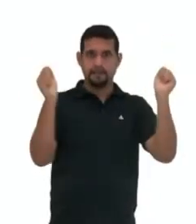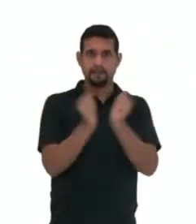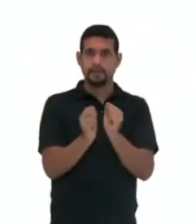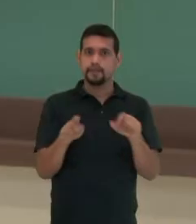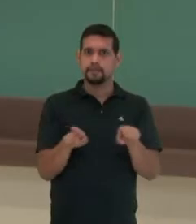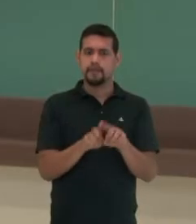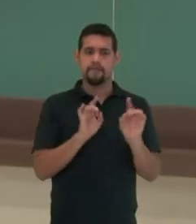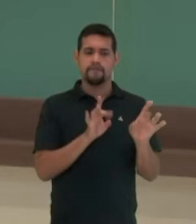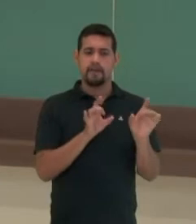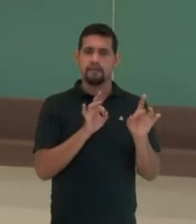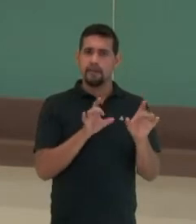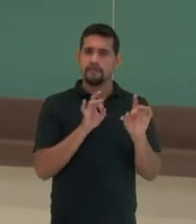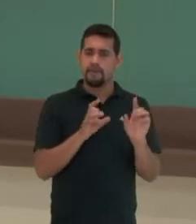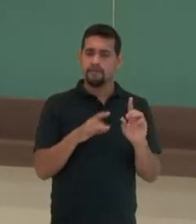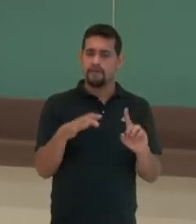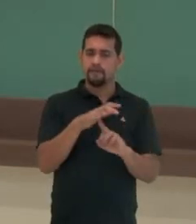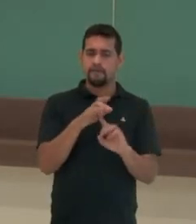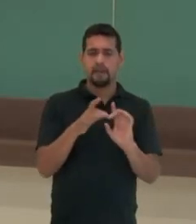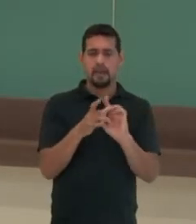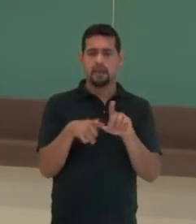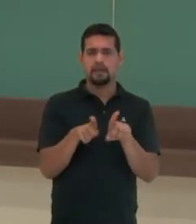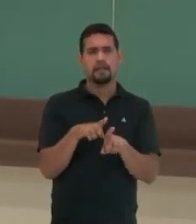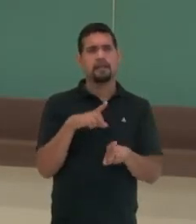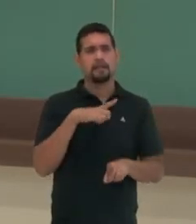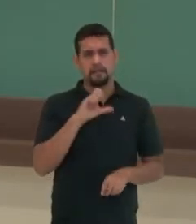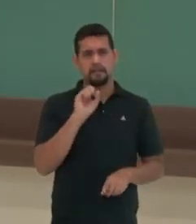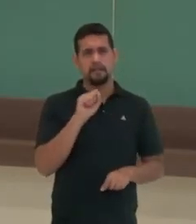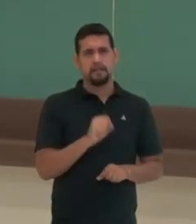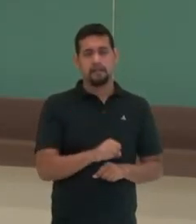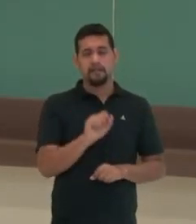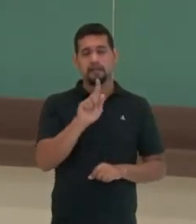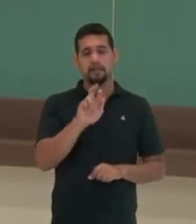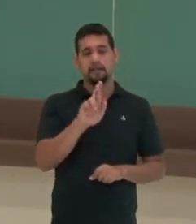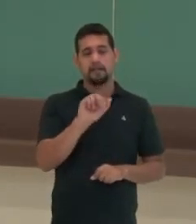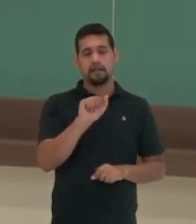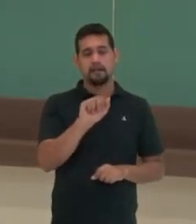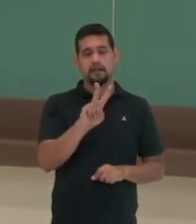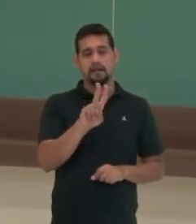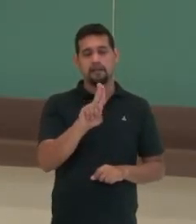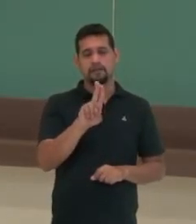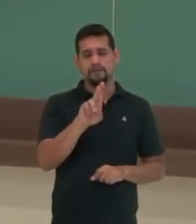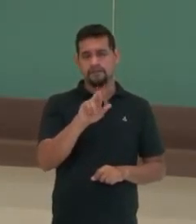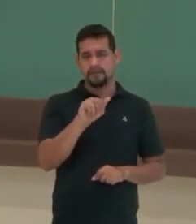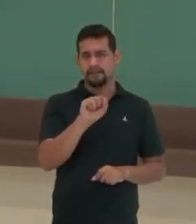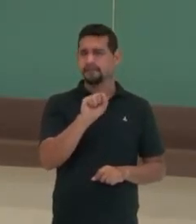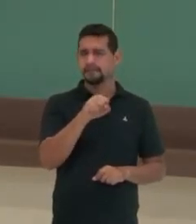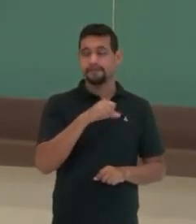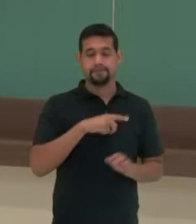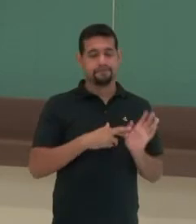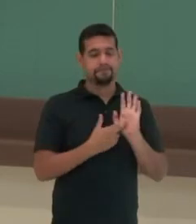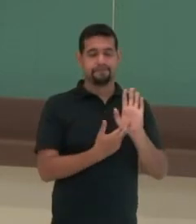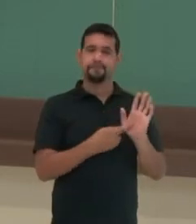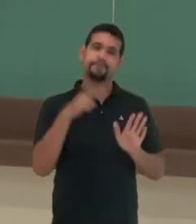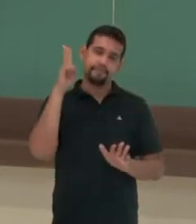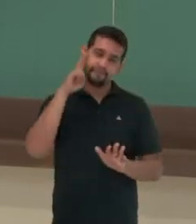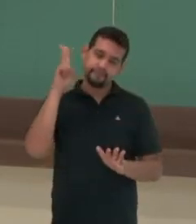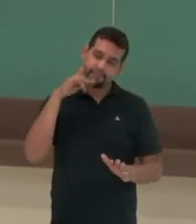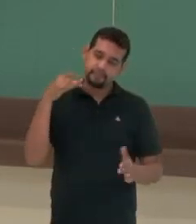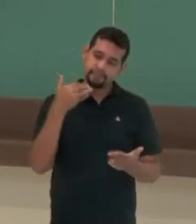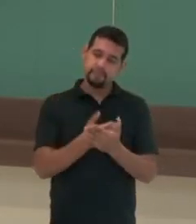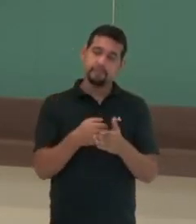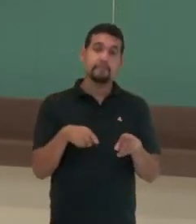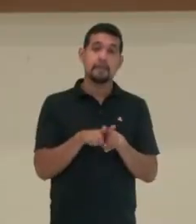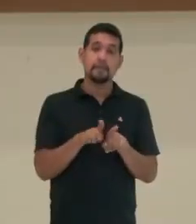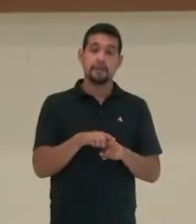E vendidos em feiras livres, né? Então, vai ter também as gravuras nesses livretos, né? Representando a história. E